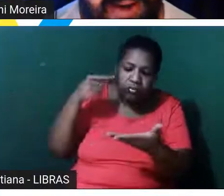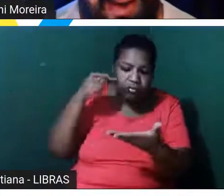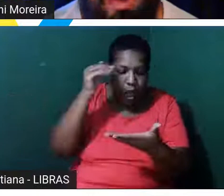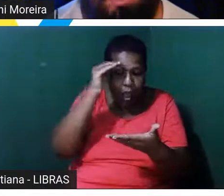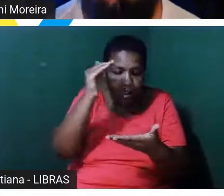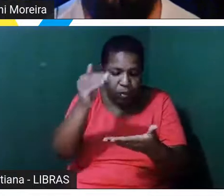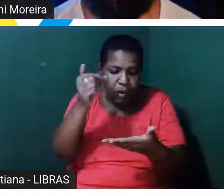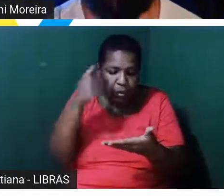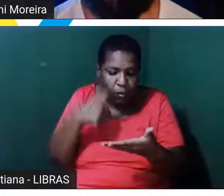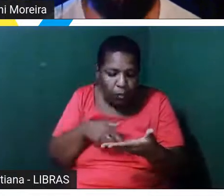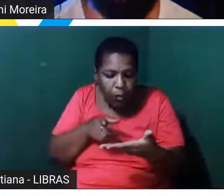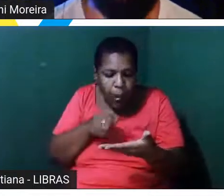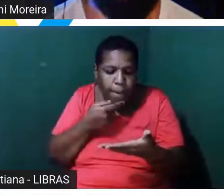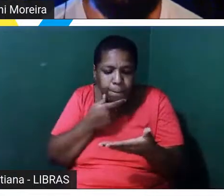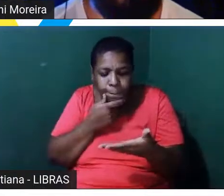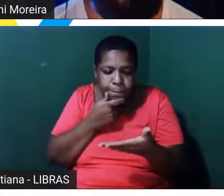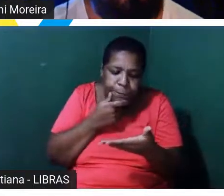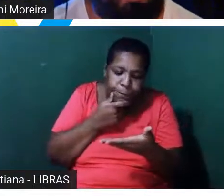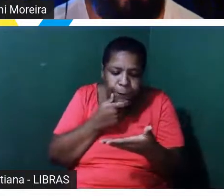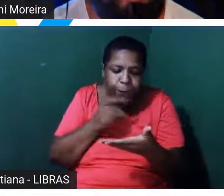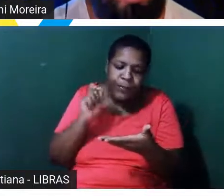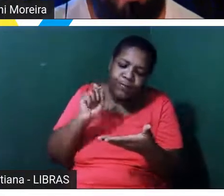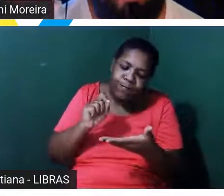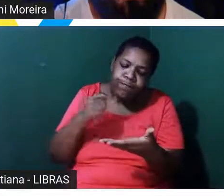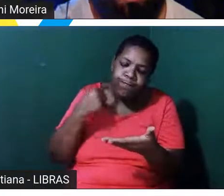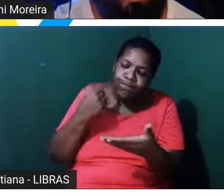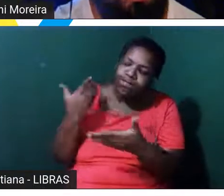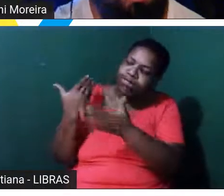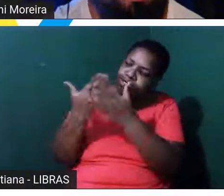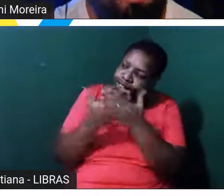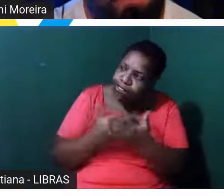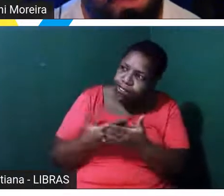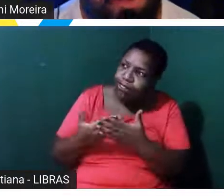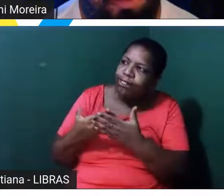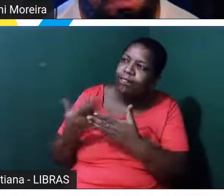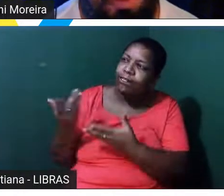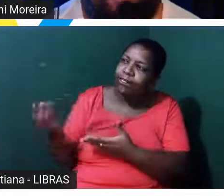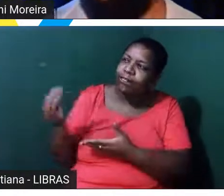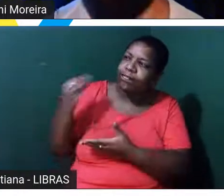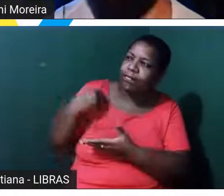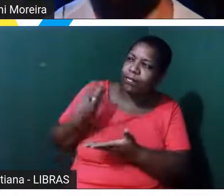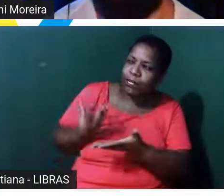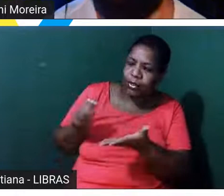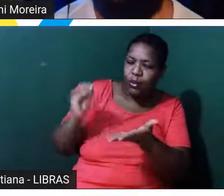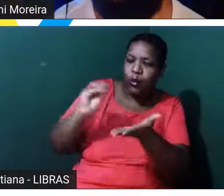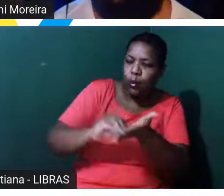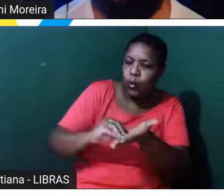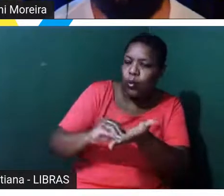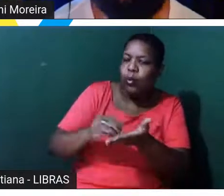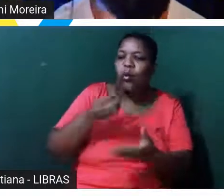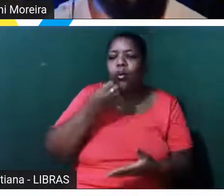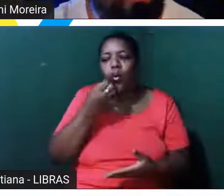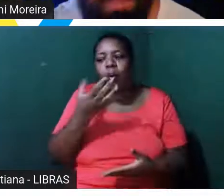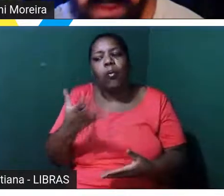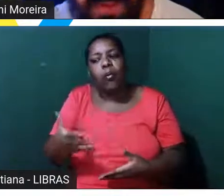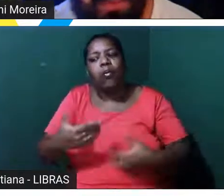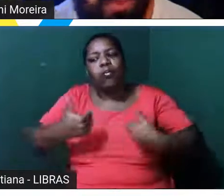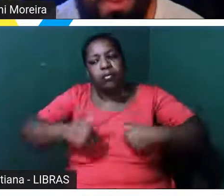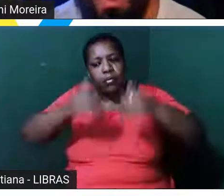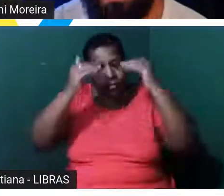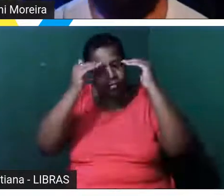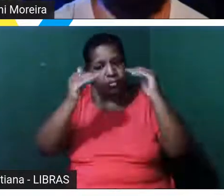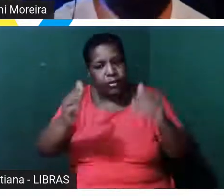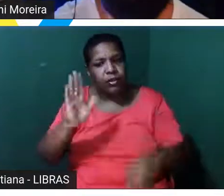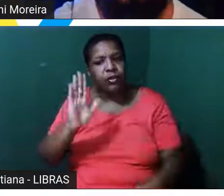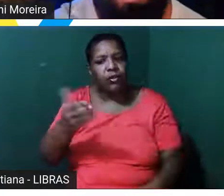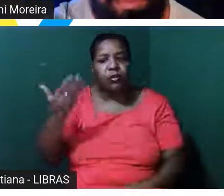tá que que eu vou fazer que vai né colocar um pouco de mim é isso e também vai ficar muito bom e respeitar tudo